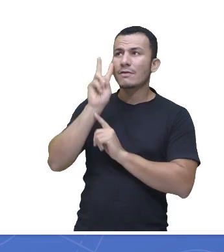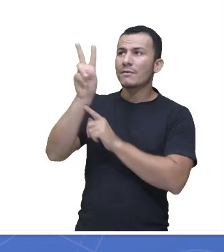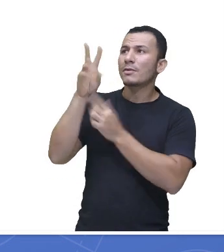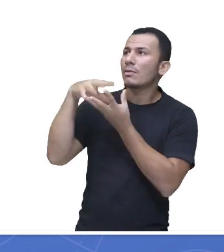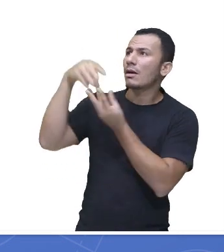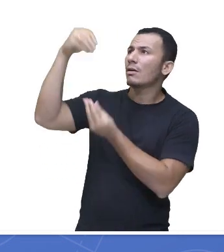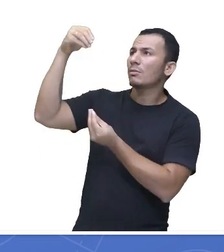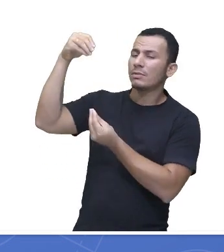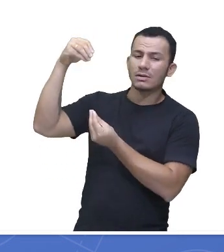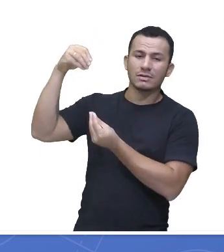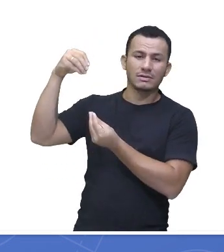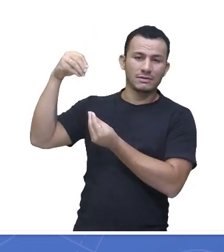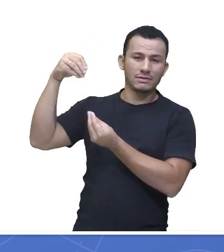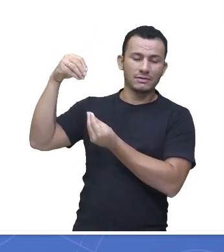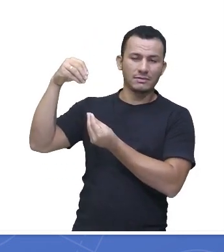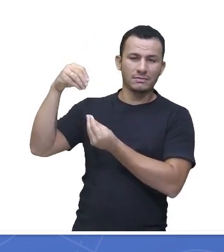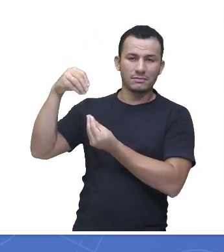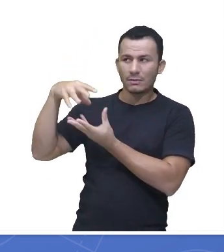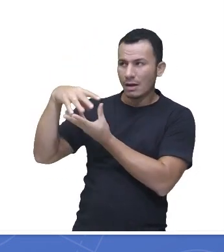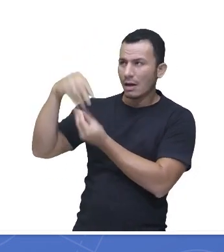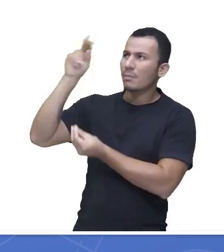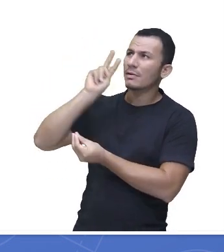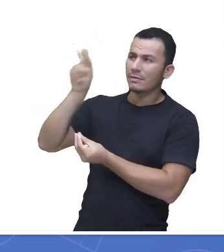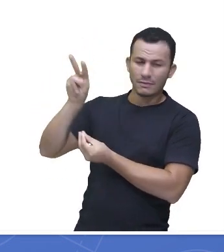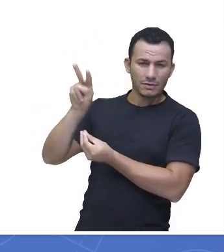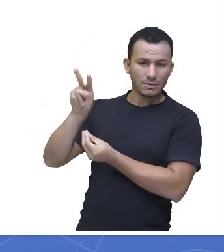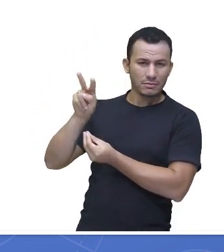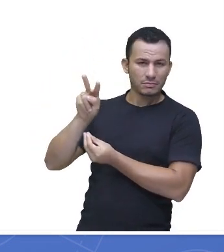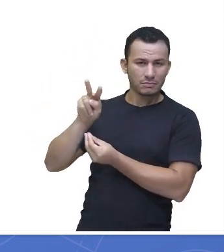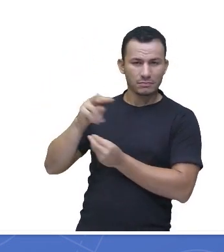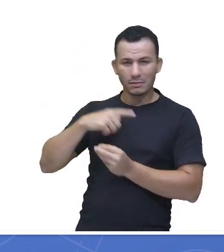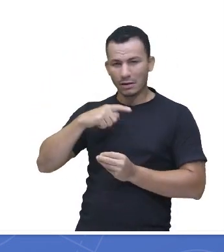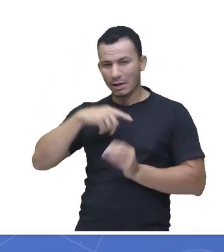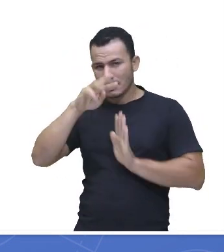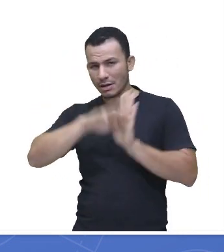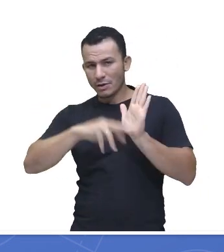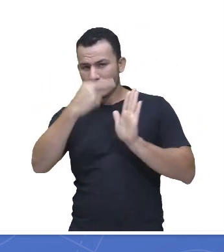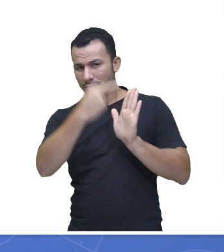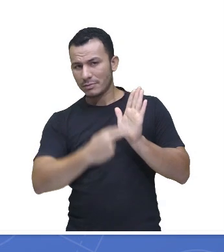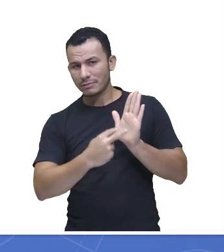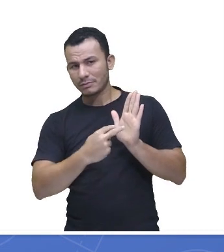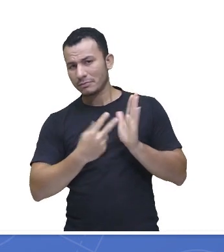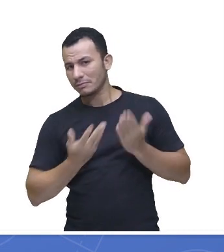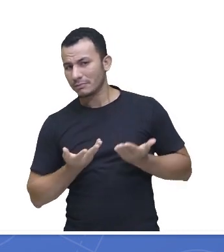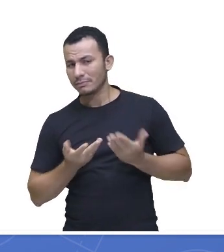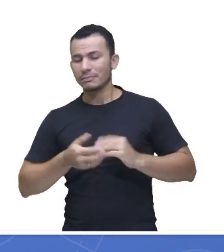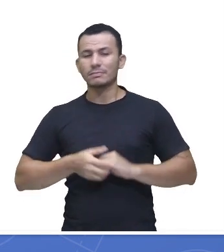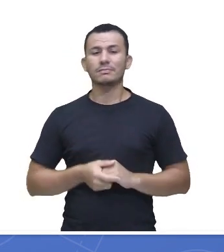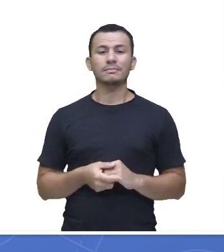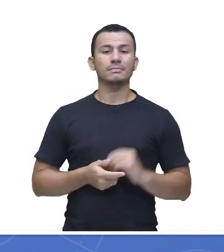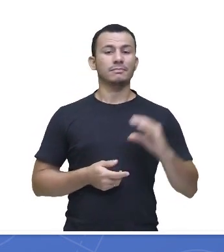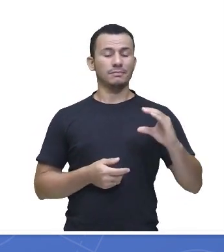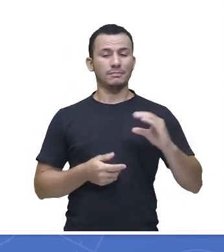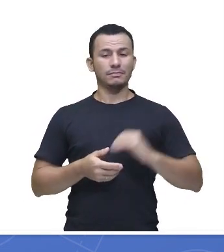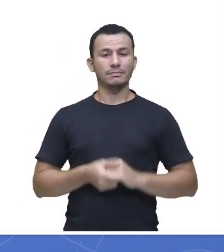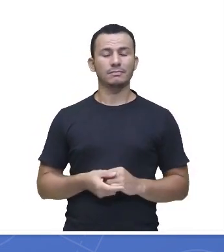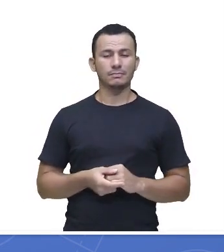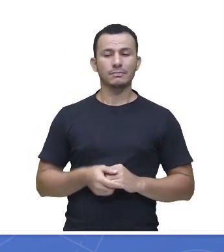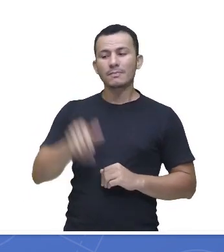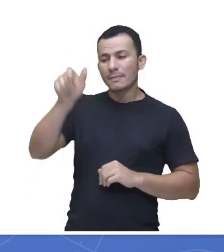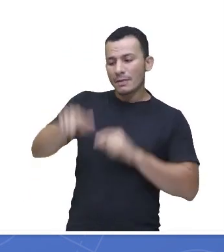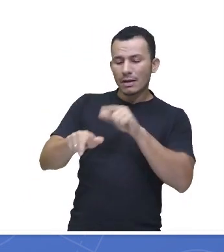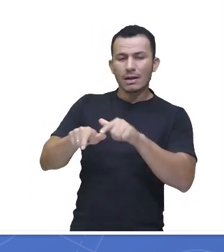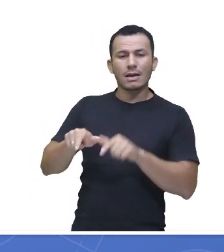assombração. Ele vê essa assombração? Você viu isso lá no texto? Está dizendo que ele viu? Letra C, o personagem vê um